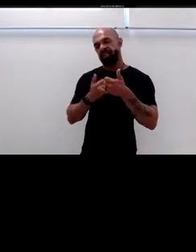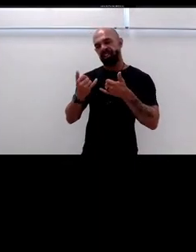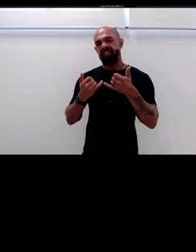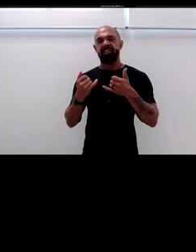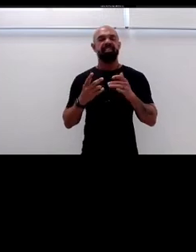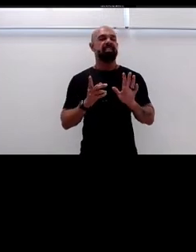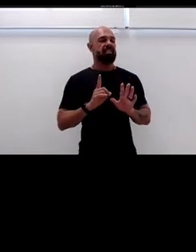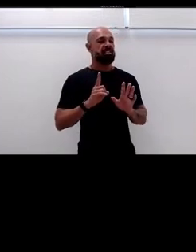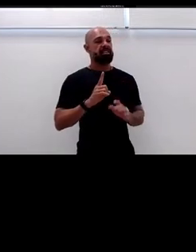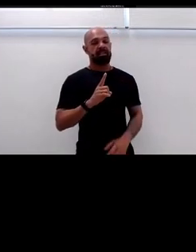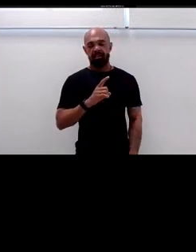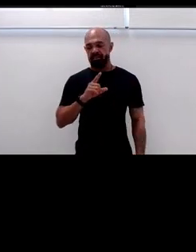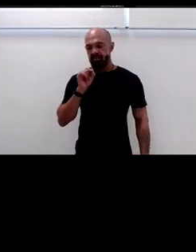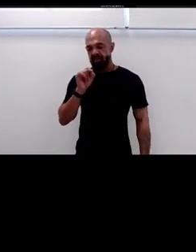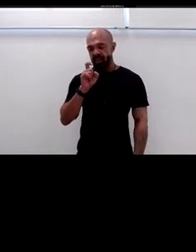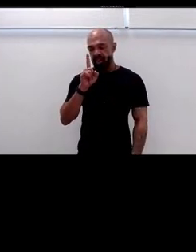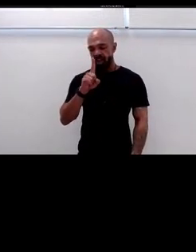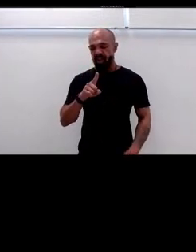soubesse...